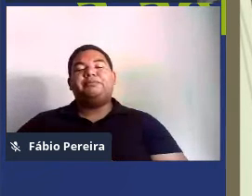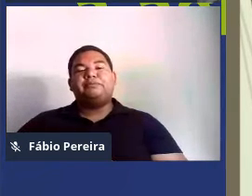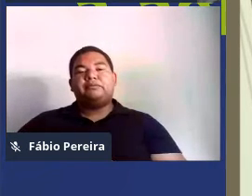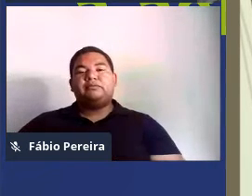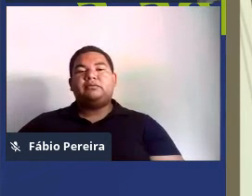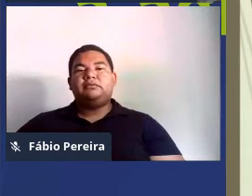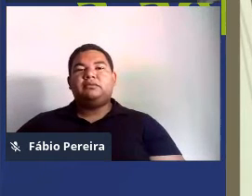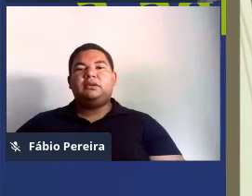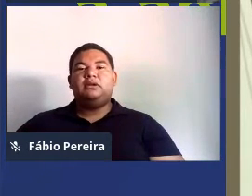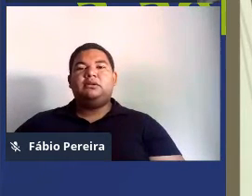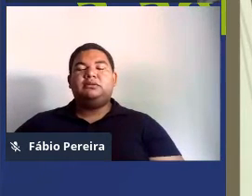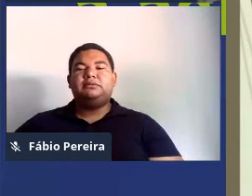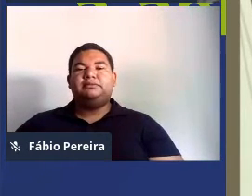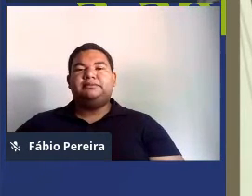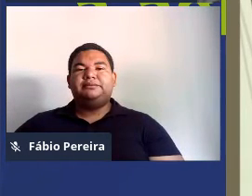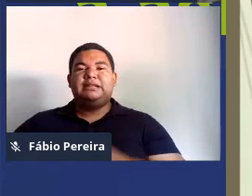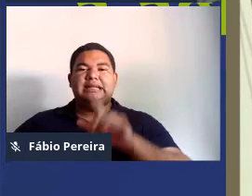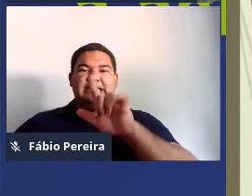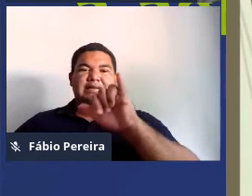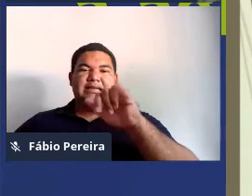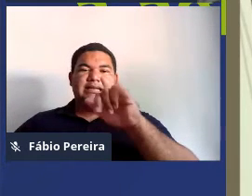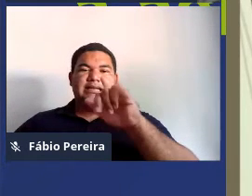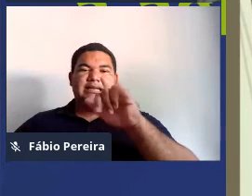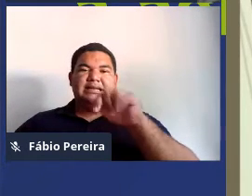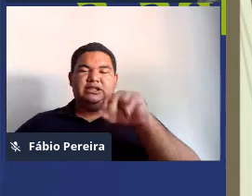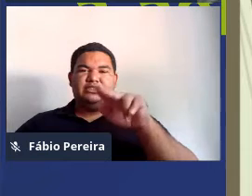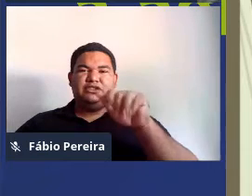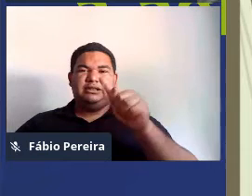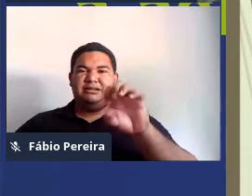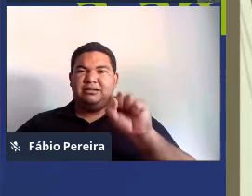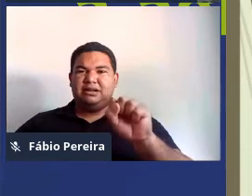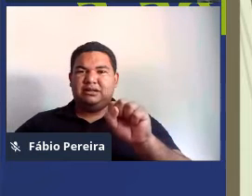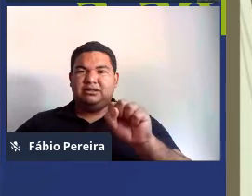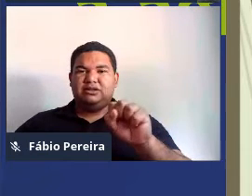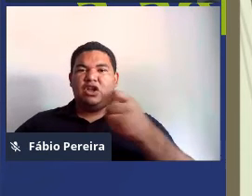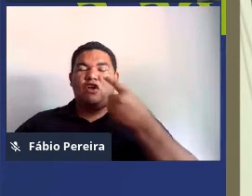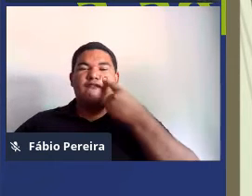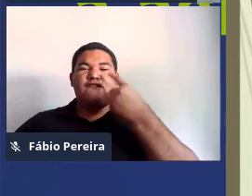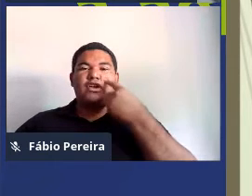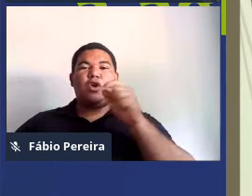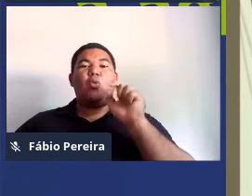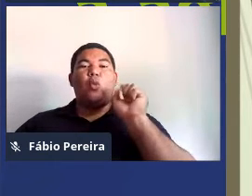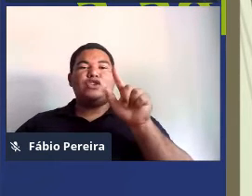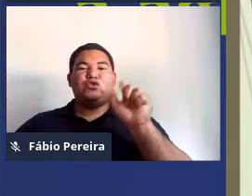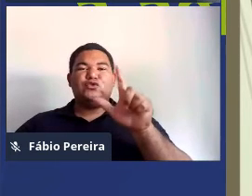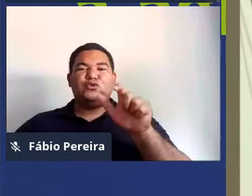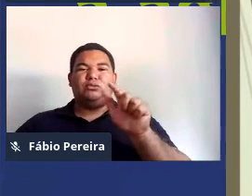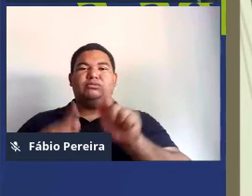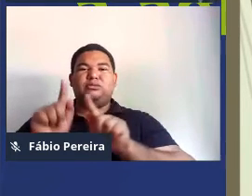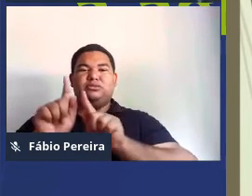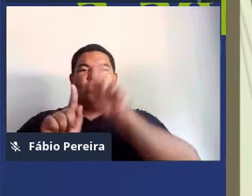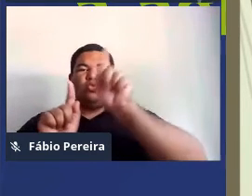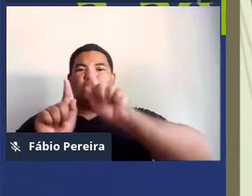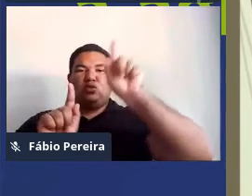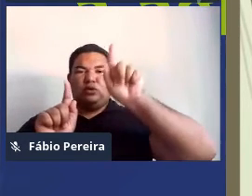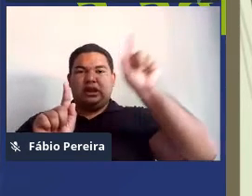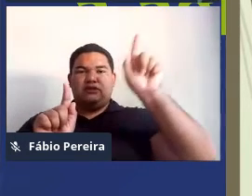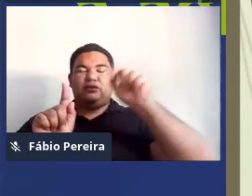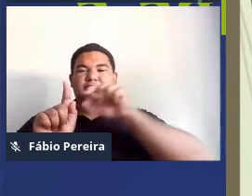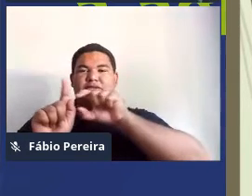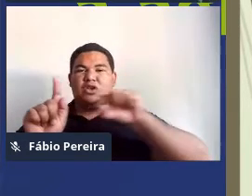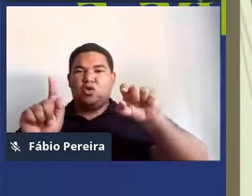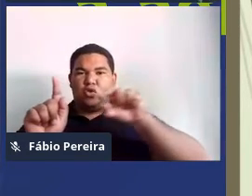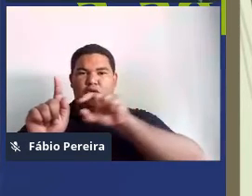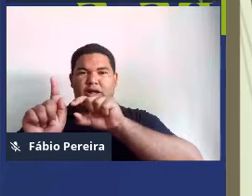a lignina não é aproveitada, o que vocês estão vendo aqui em azul. Então, continuamos não podendo aproveitar a